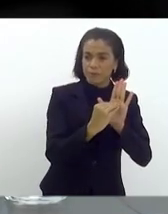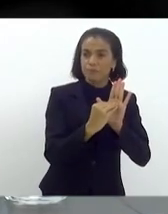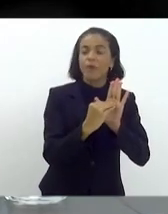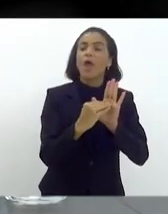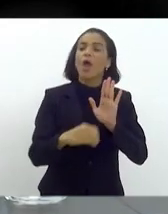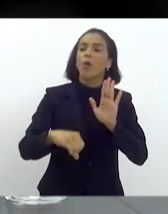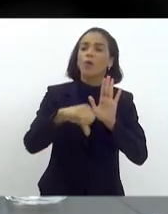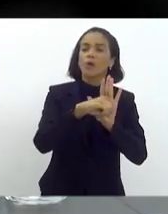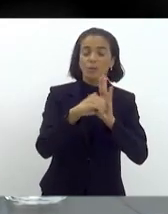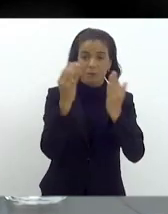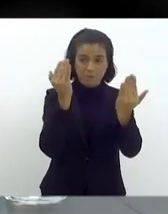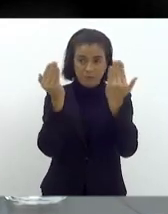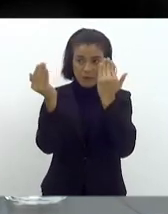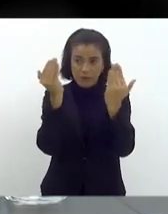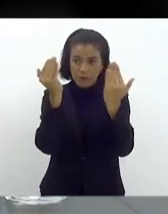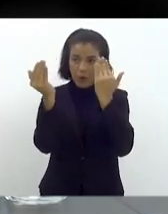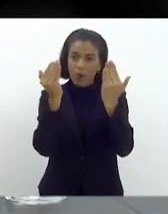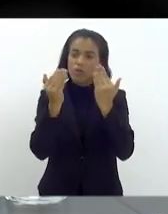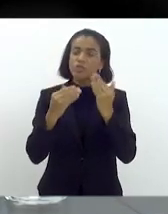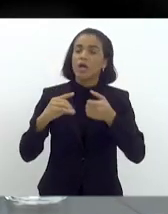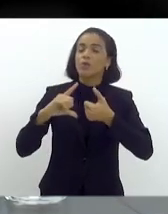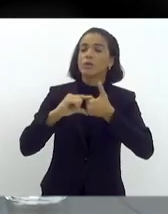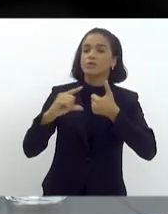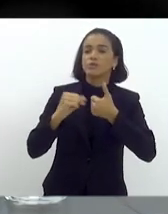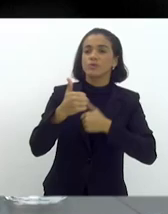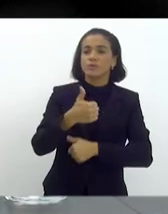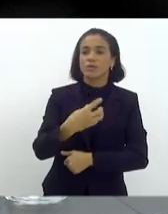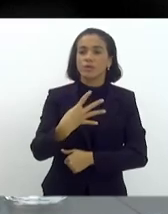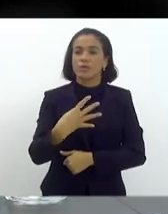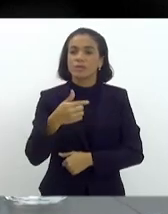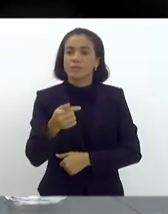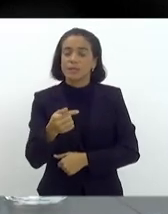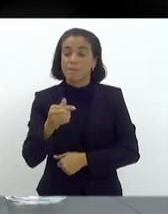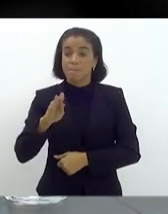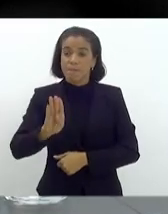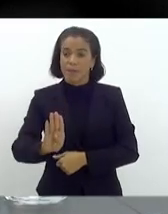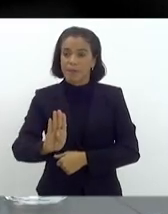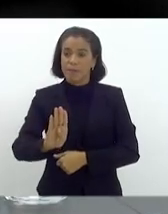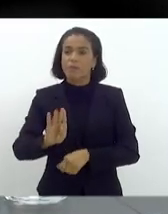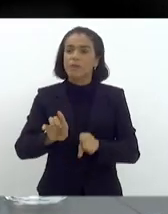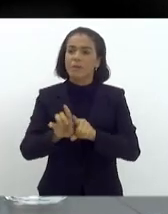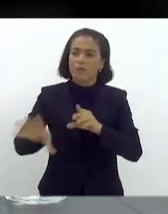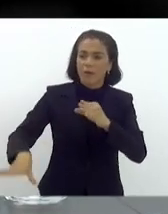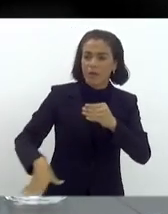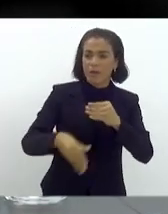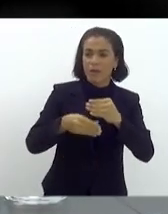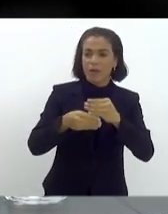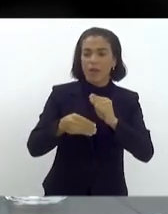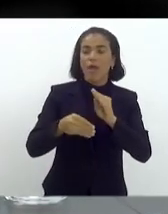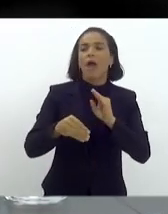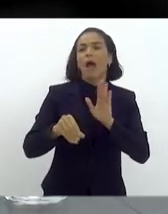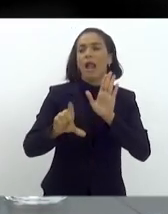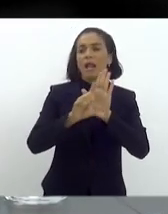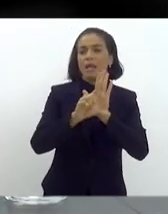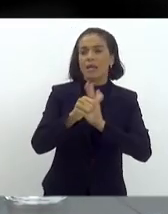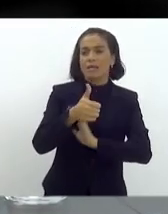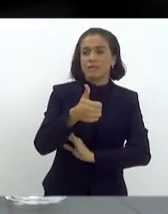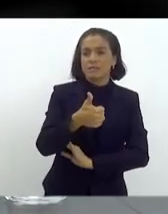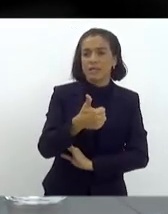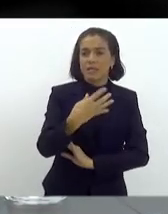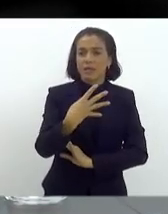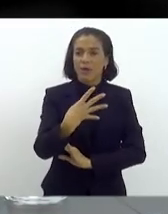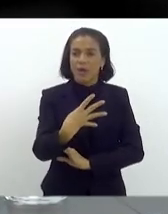refere o crime de violência psicológica previsto no artigo 147b e que foi acrescentado pela lei 14.188